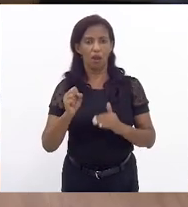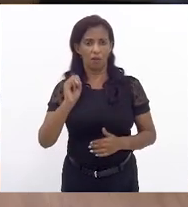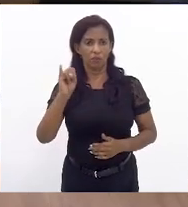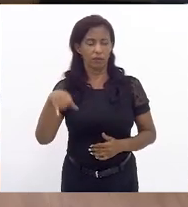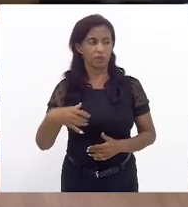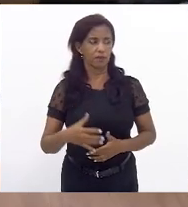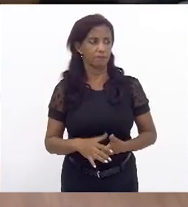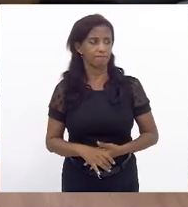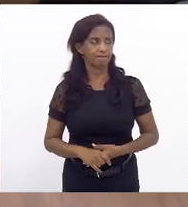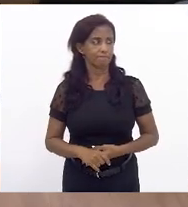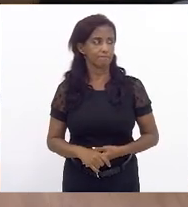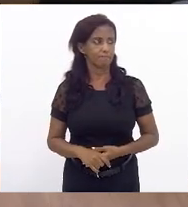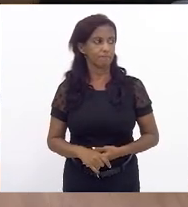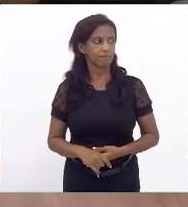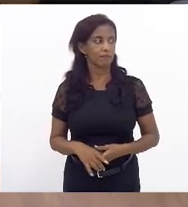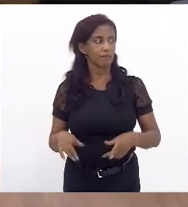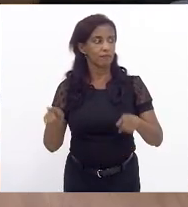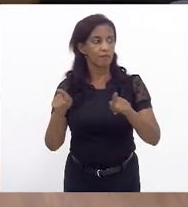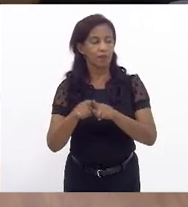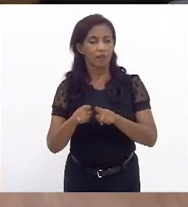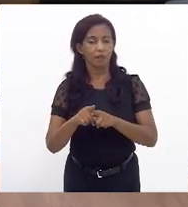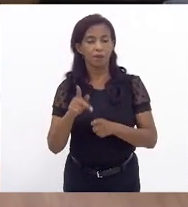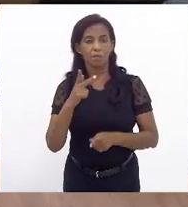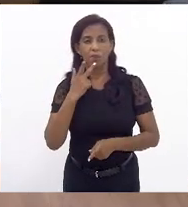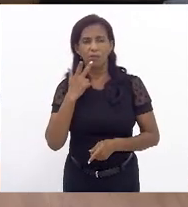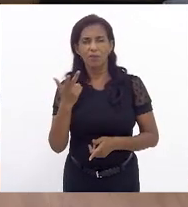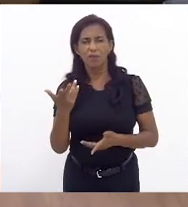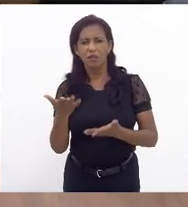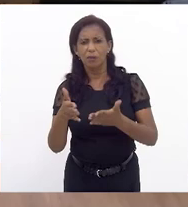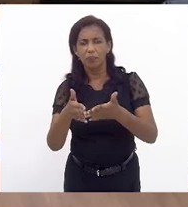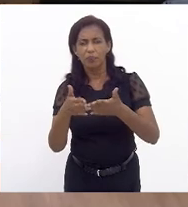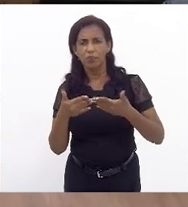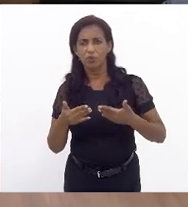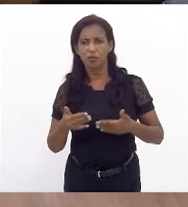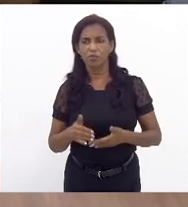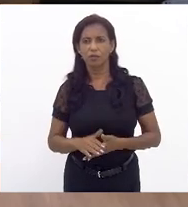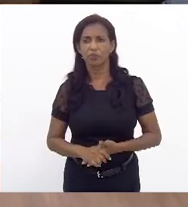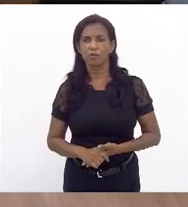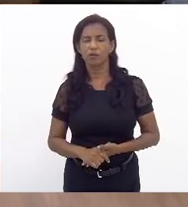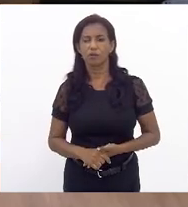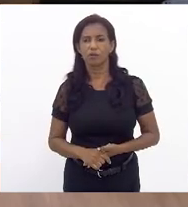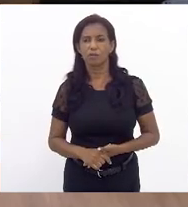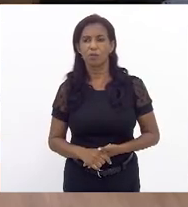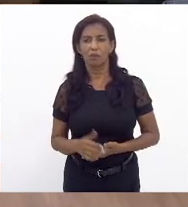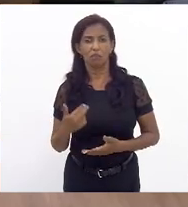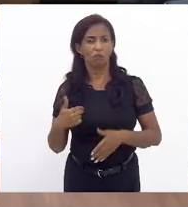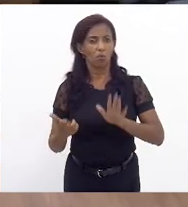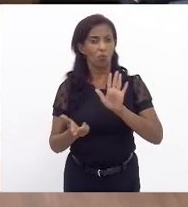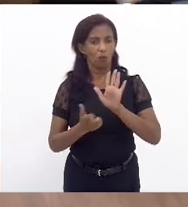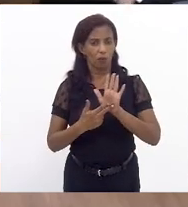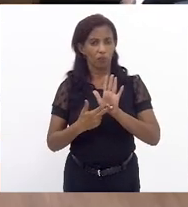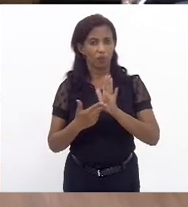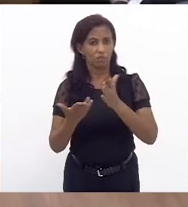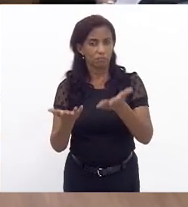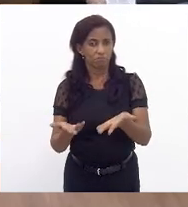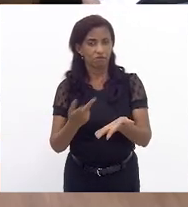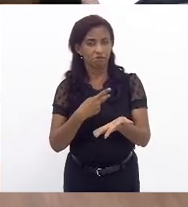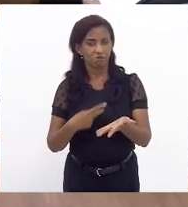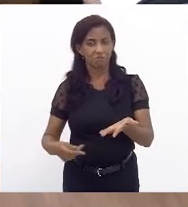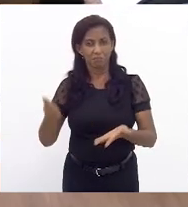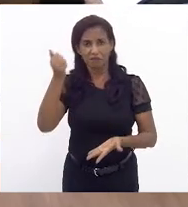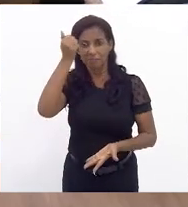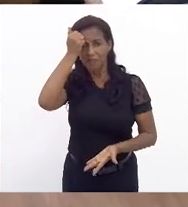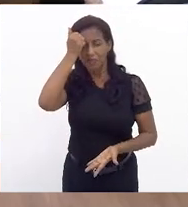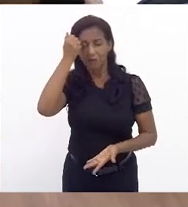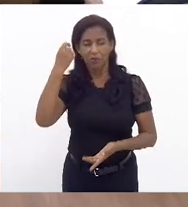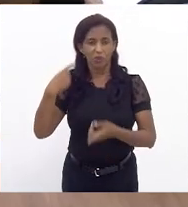do doutor Rafael. Ao mesmo tempo, fazer uma solicitação Eu confesso a Vossa Excelência que me arrependi do